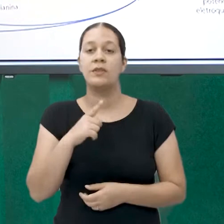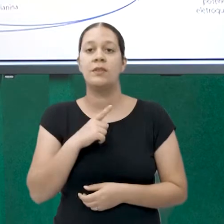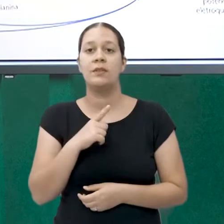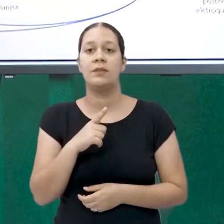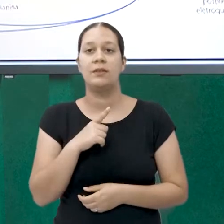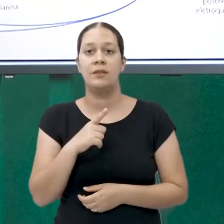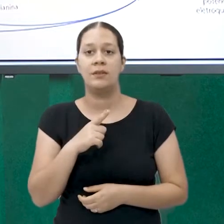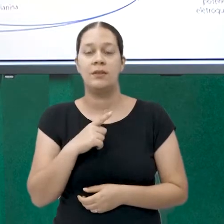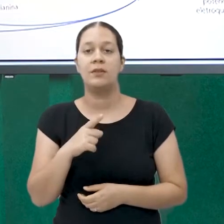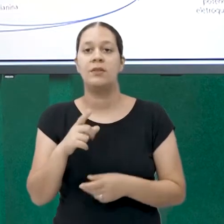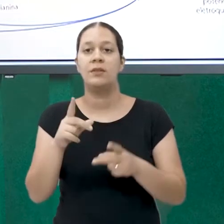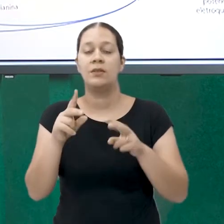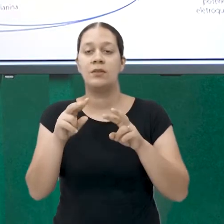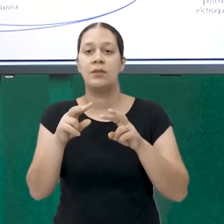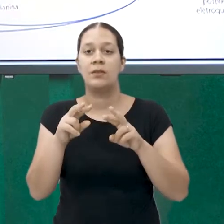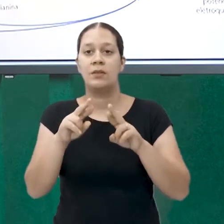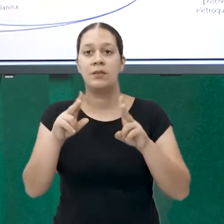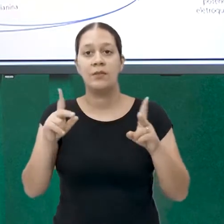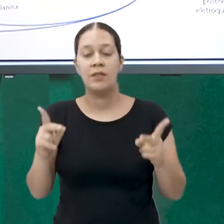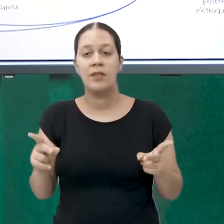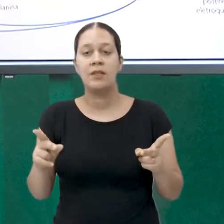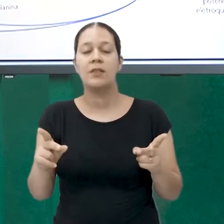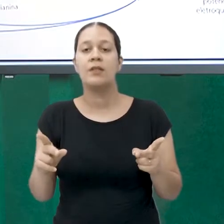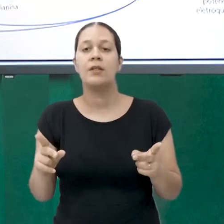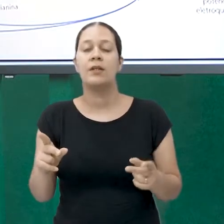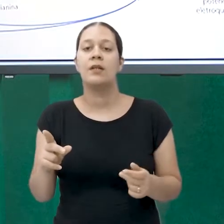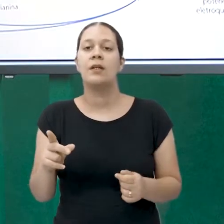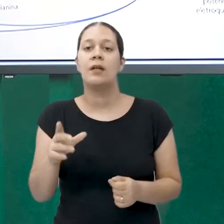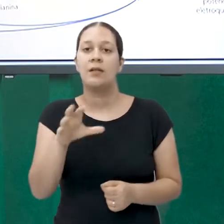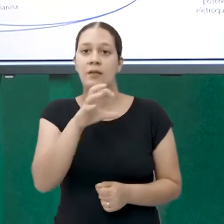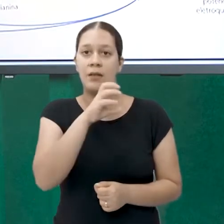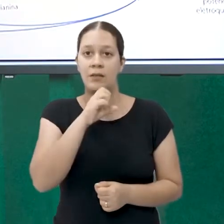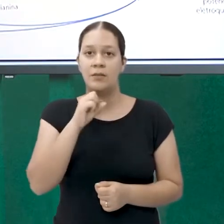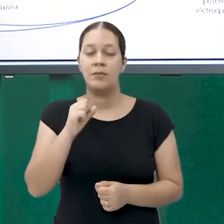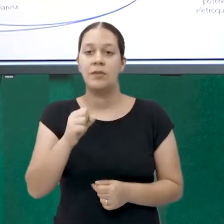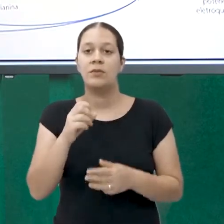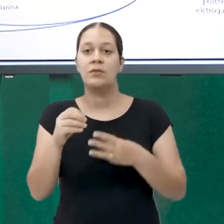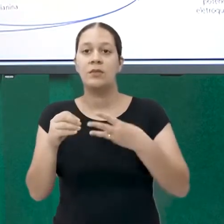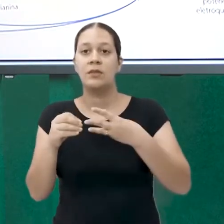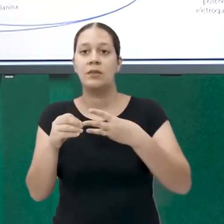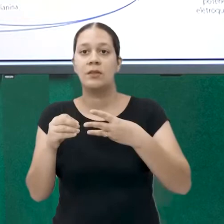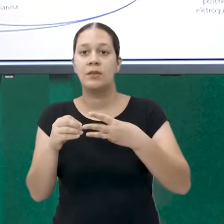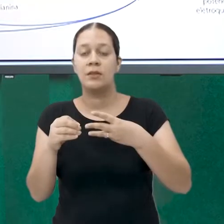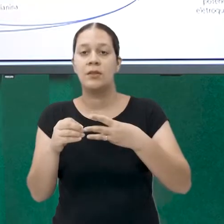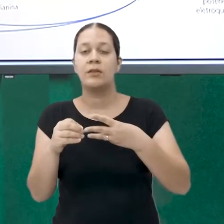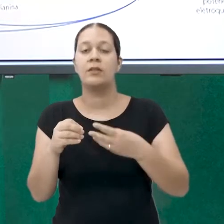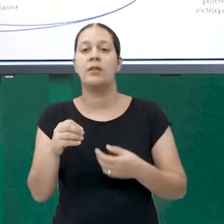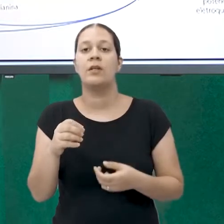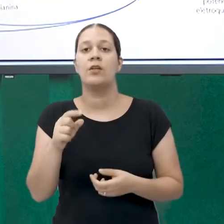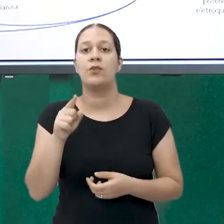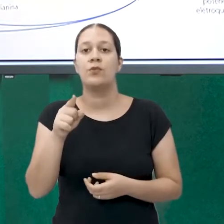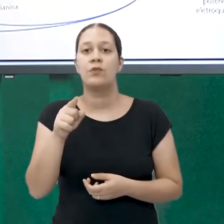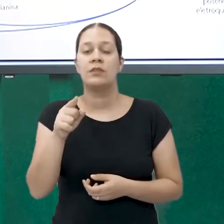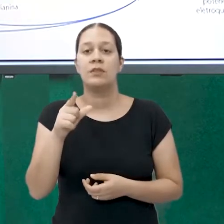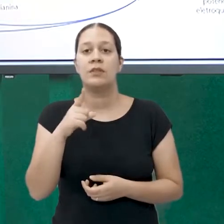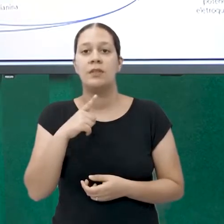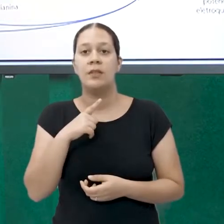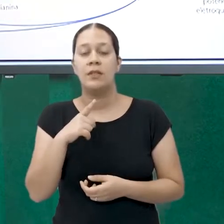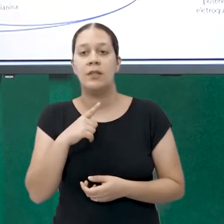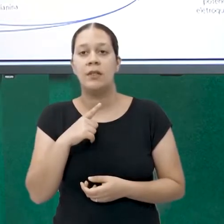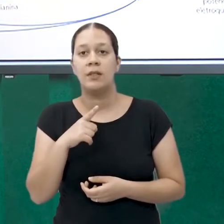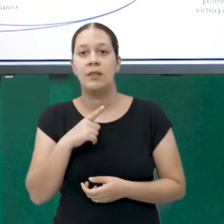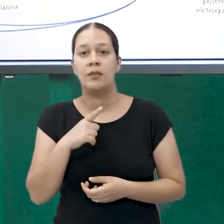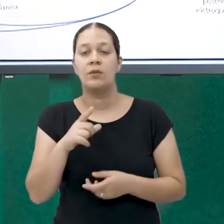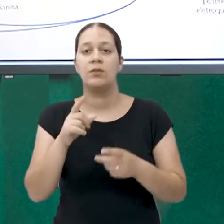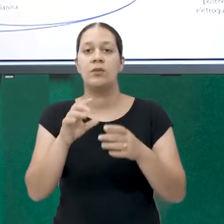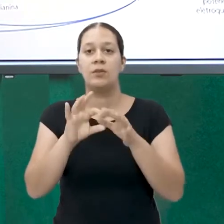quê? Aqui você tem a diferença é que lá na respiração celular, quando chega na cadeia respiratória, na cadeia lá no final, você tem